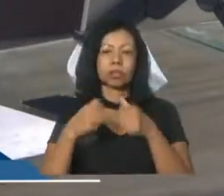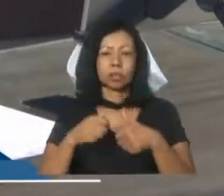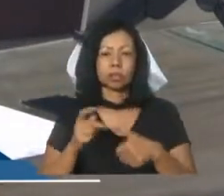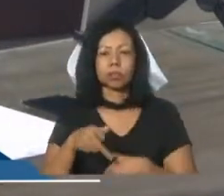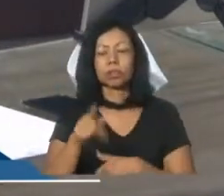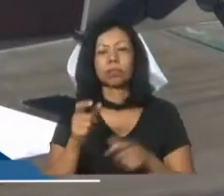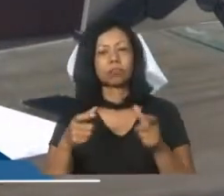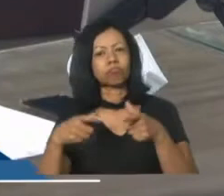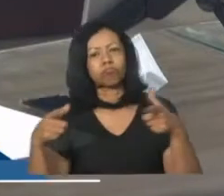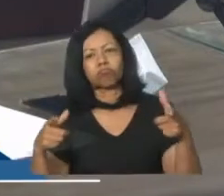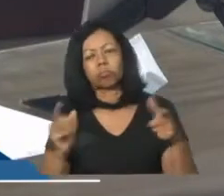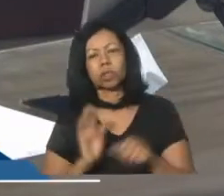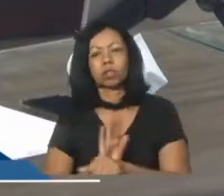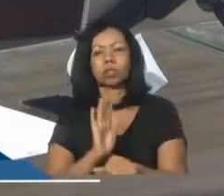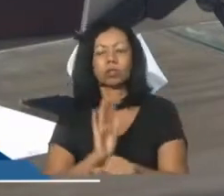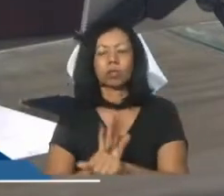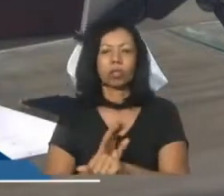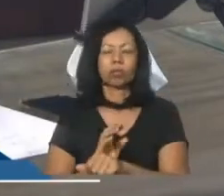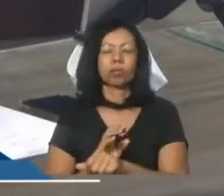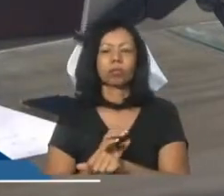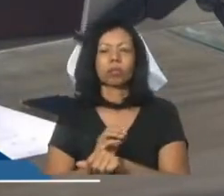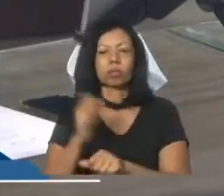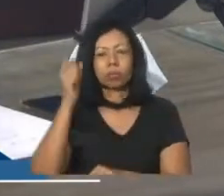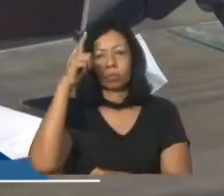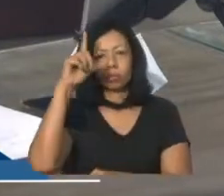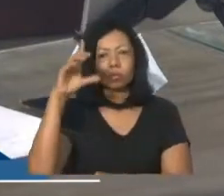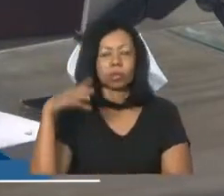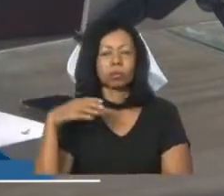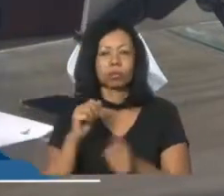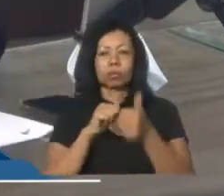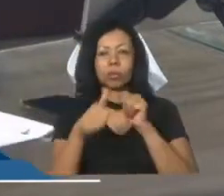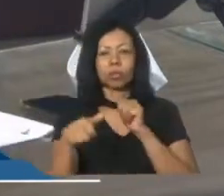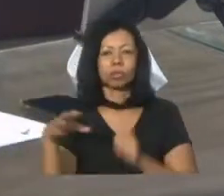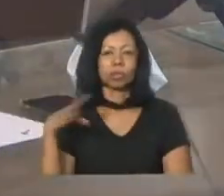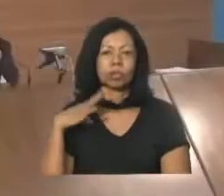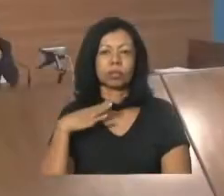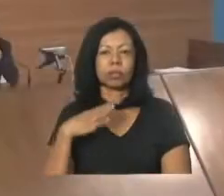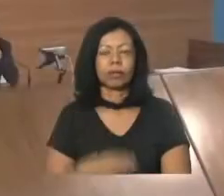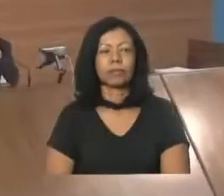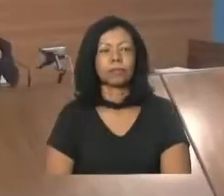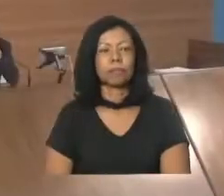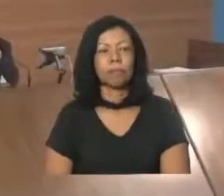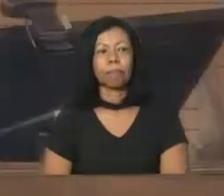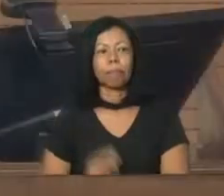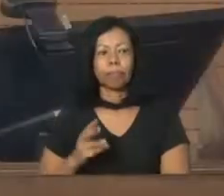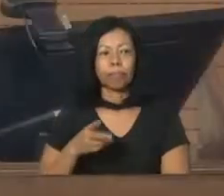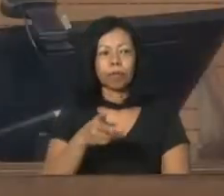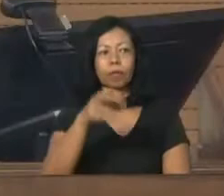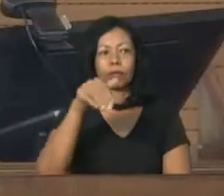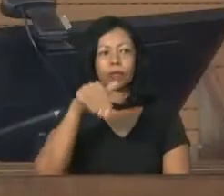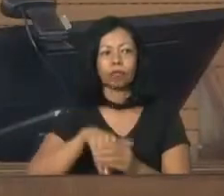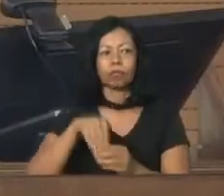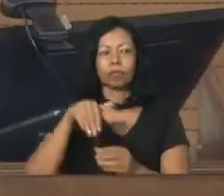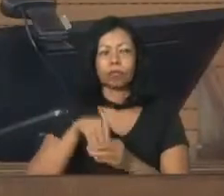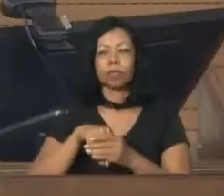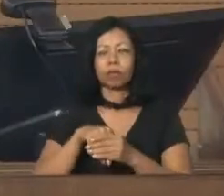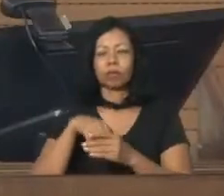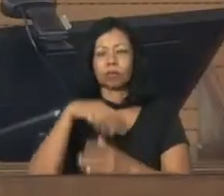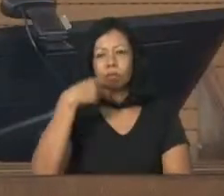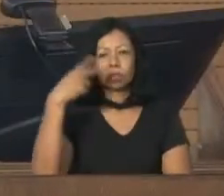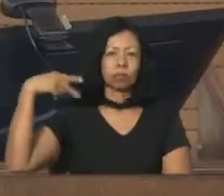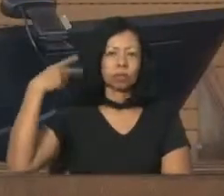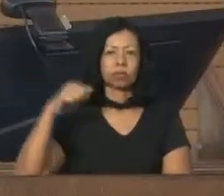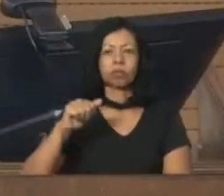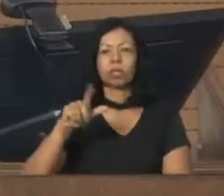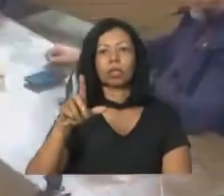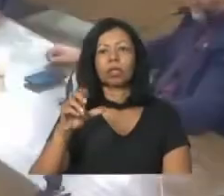a questão da arte, da cultura, do esporte na cidade. Parabéns a todos envolvidos. É só, senhor presidente. Continua em votação. Sua palavra. A palavra, vereador